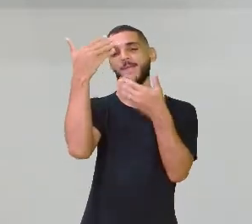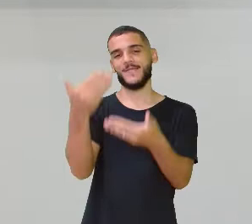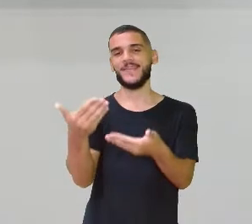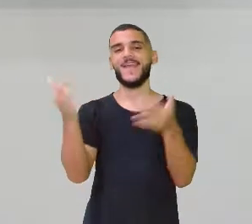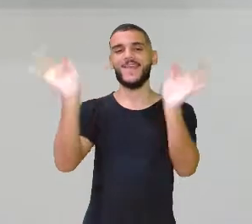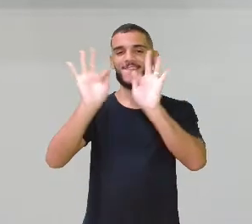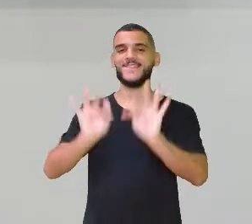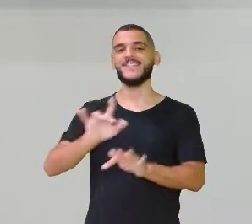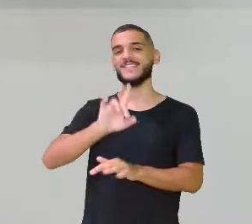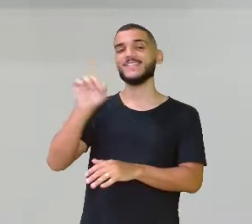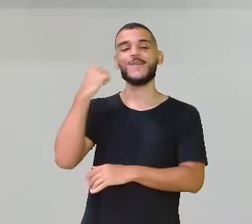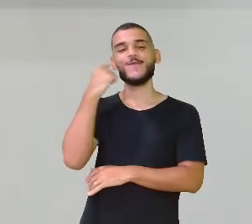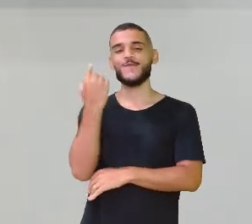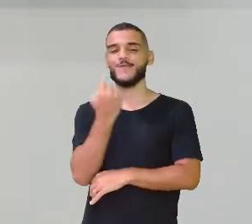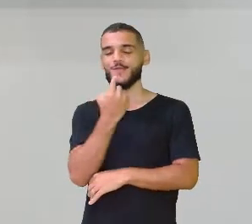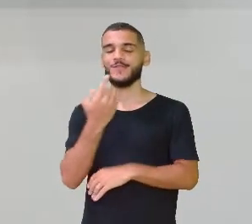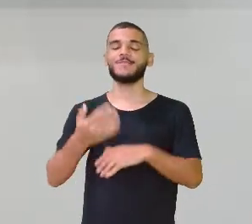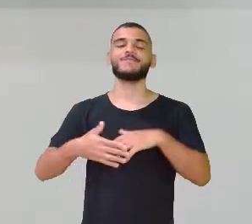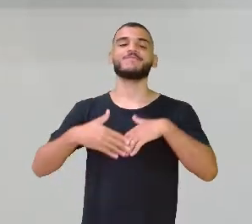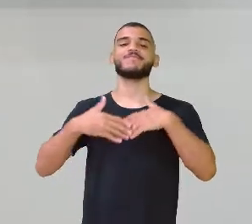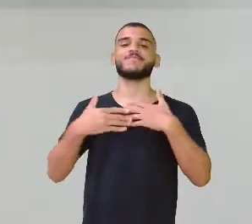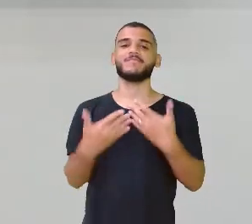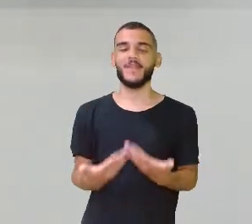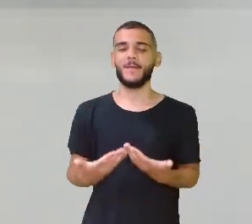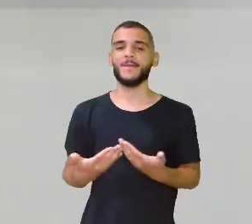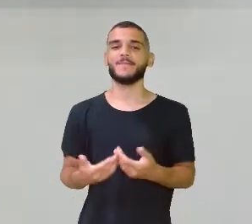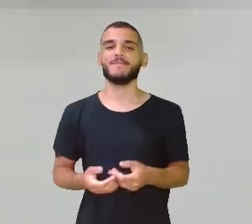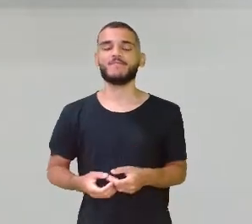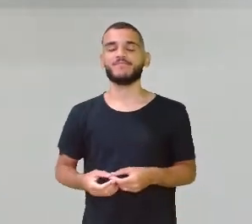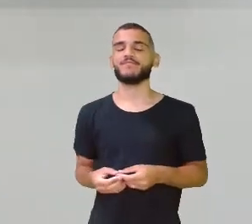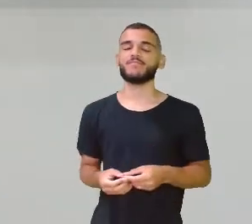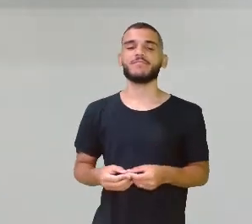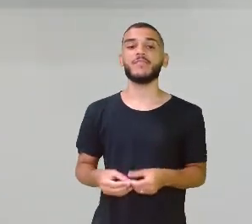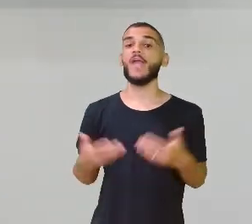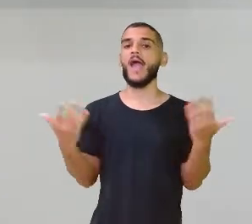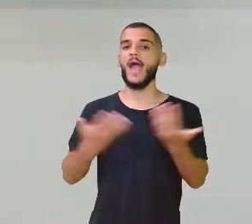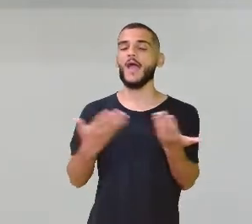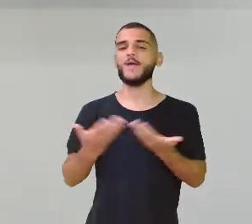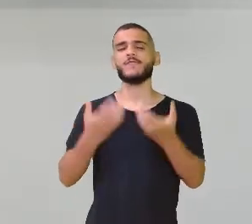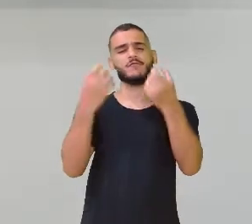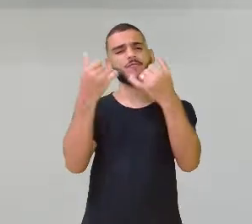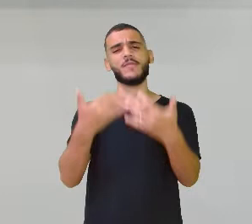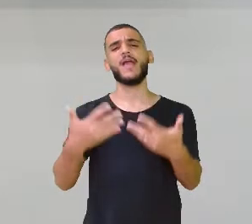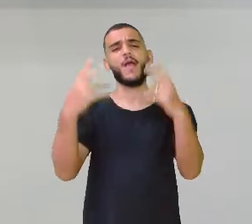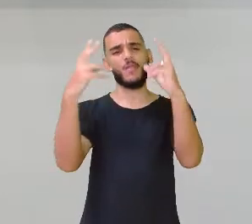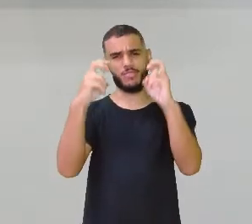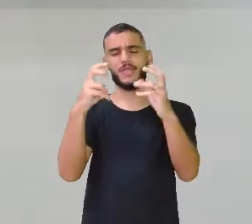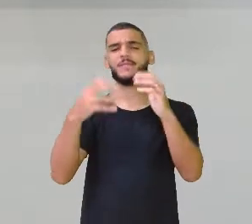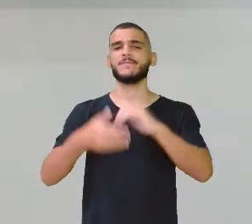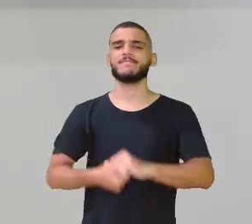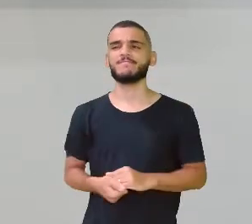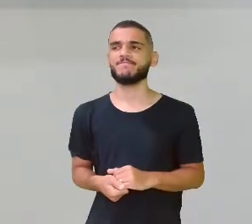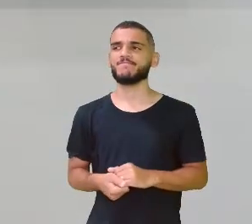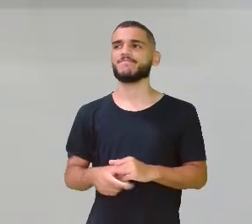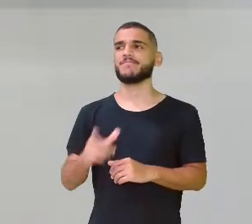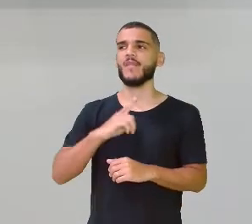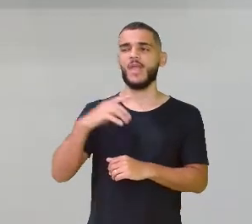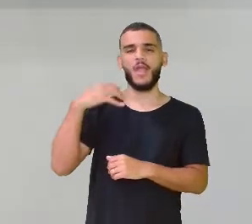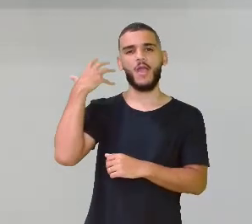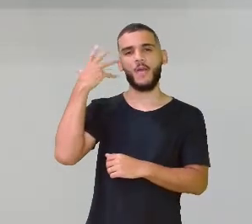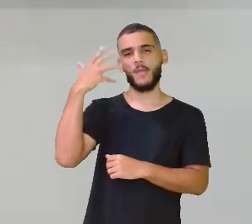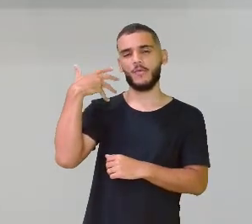do surdo, tá, gente? E olha só, vamos falar sobre identidade? Eu coloquei aí uma musiquinha